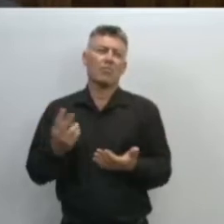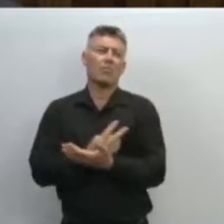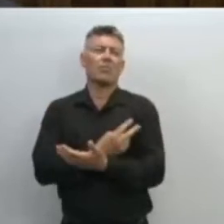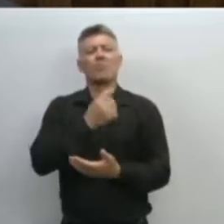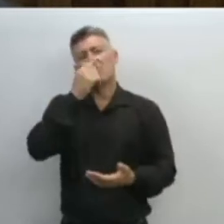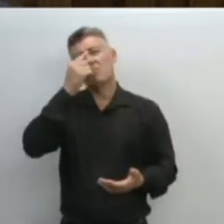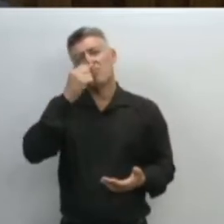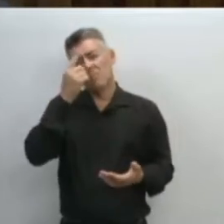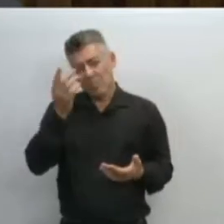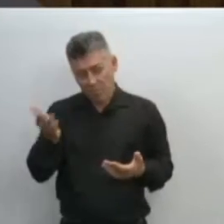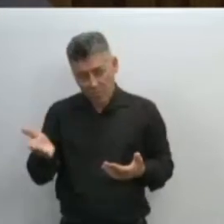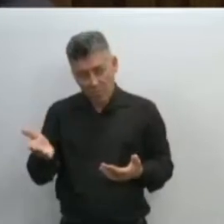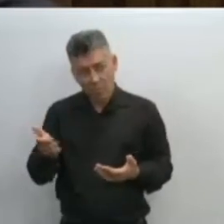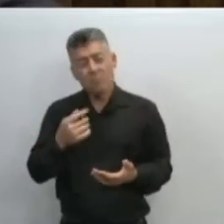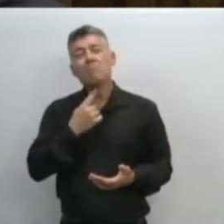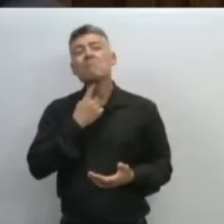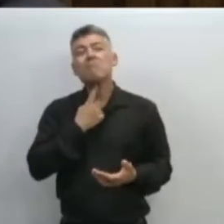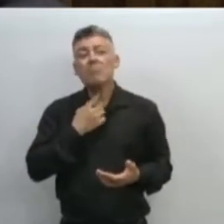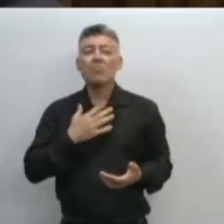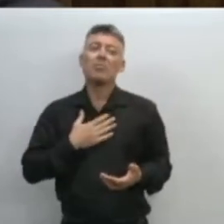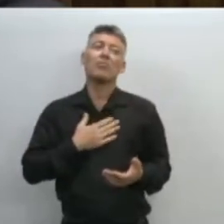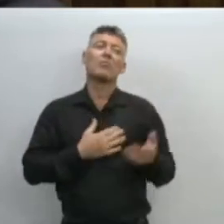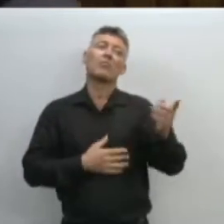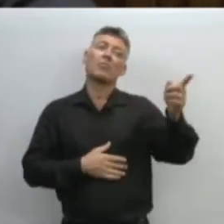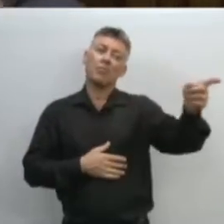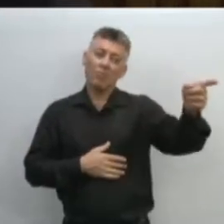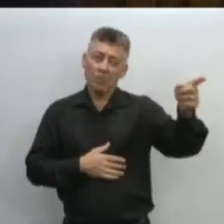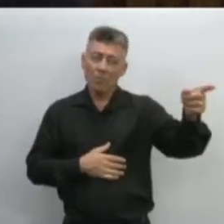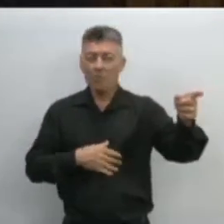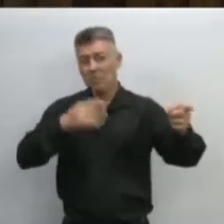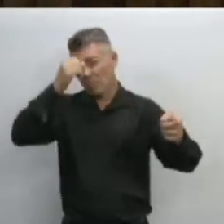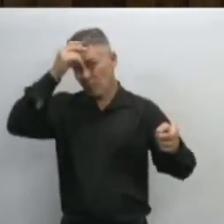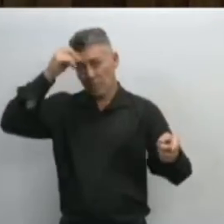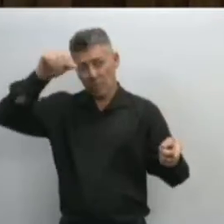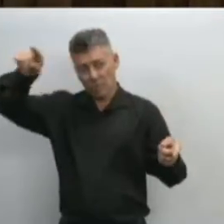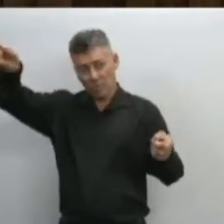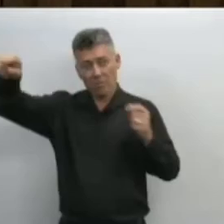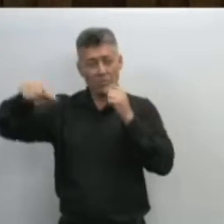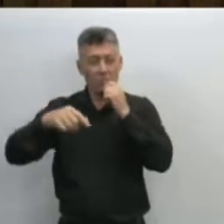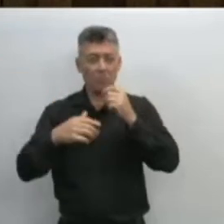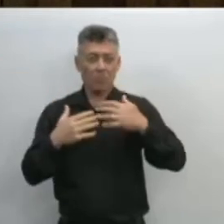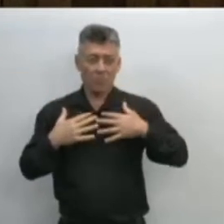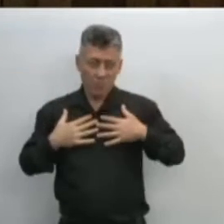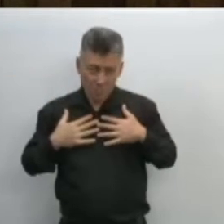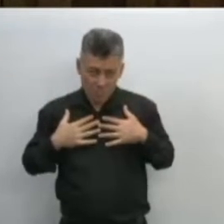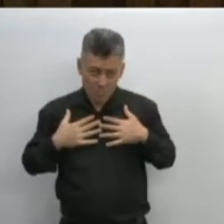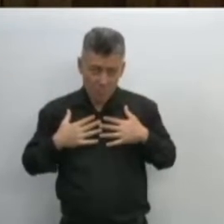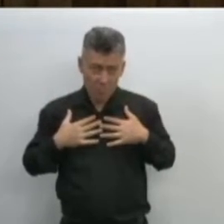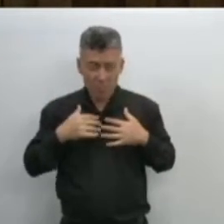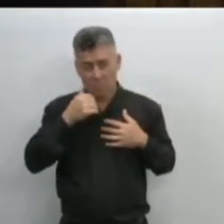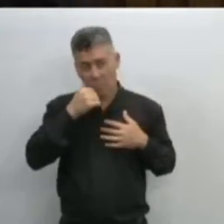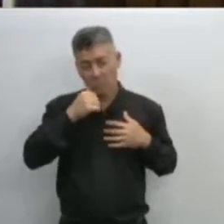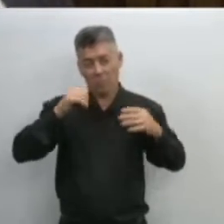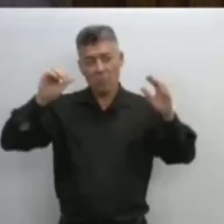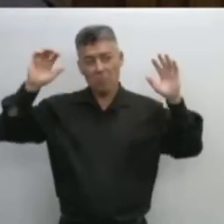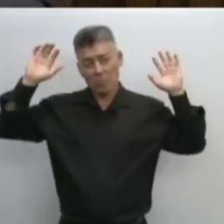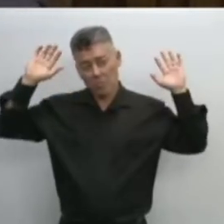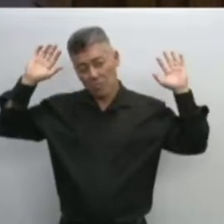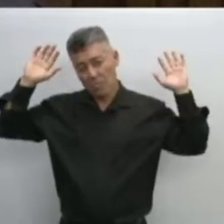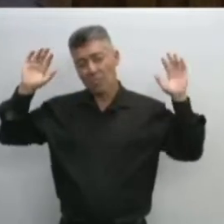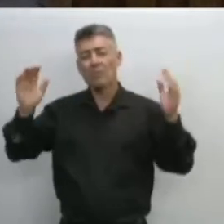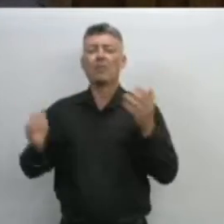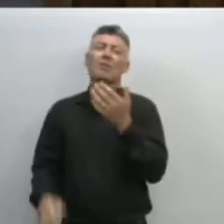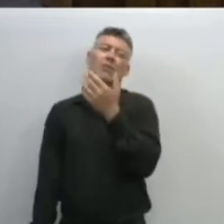vaidade tamanho que eles têm vontade de dizer que foi eles, não foi nem a prefeitura, foi ele ou ela. Então vamos